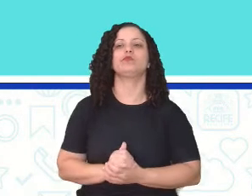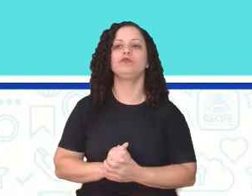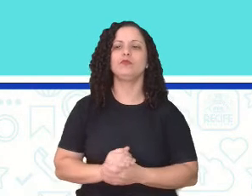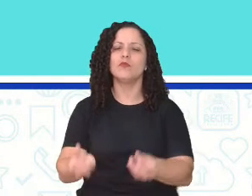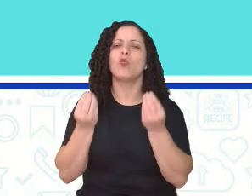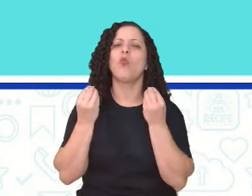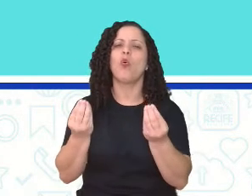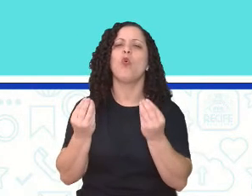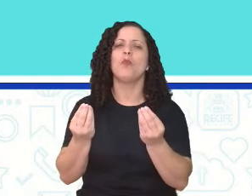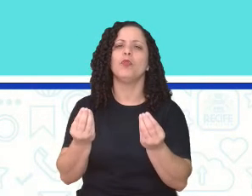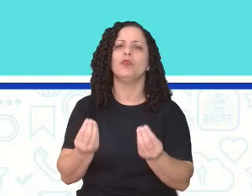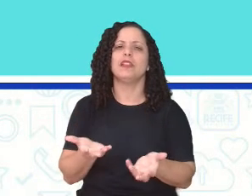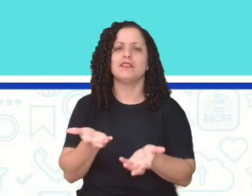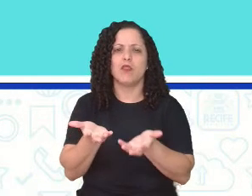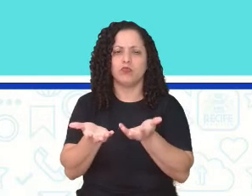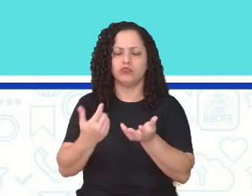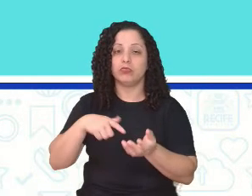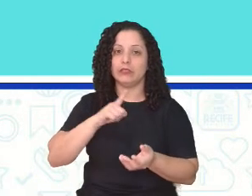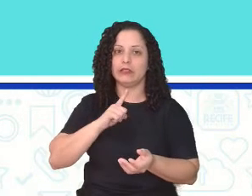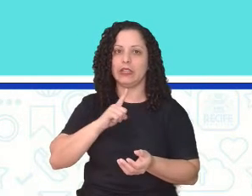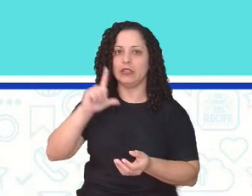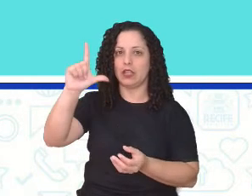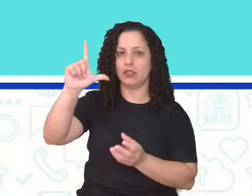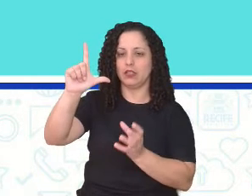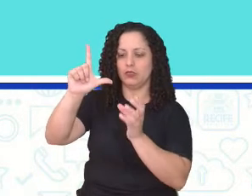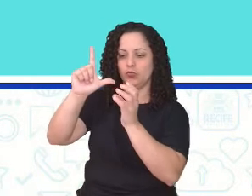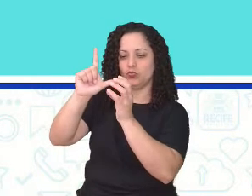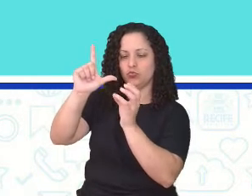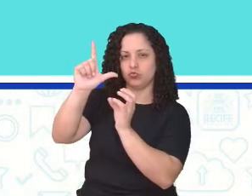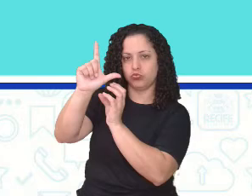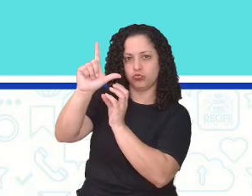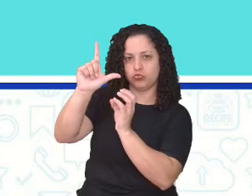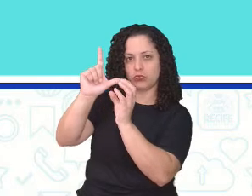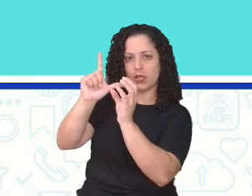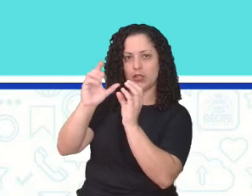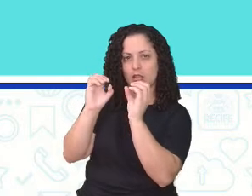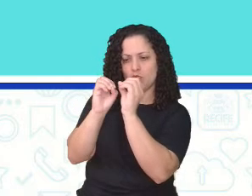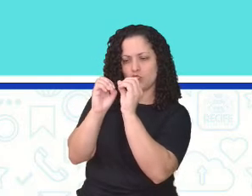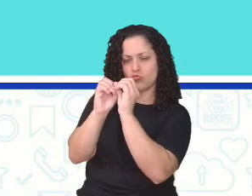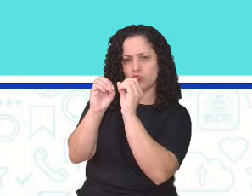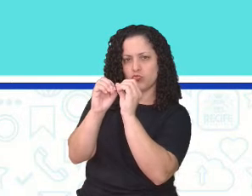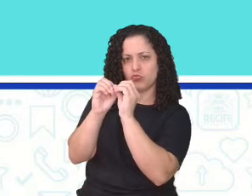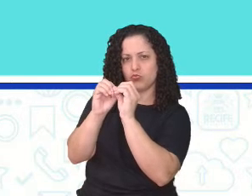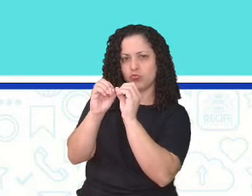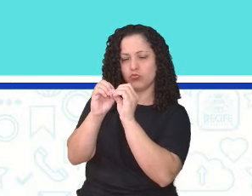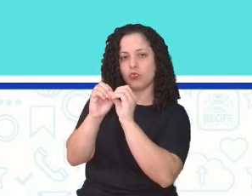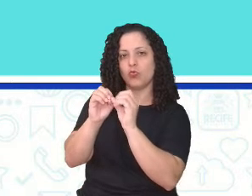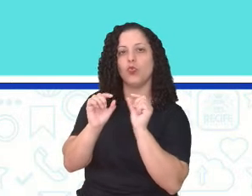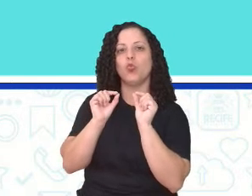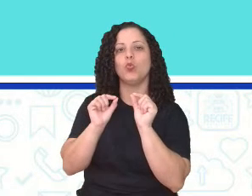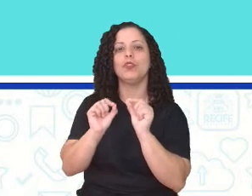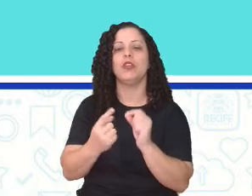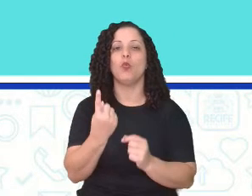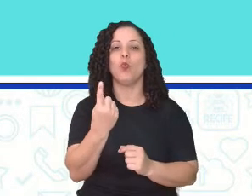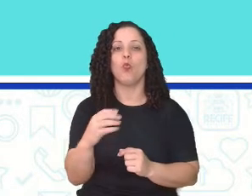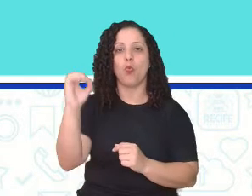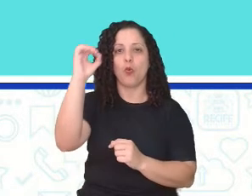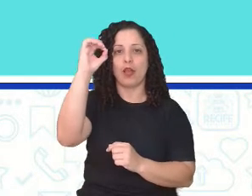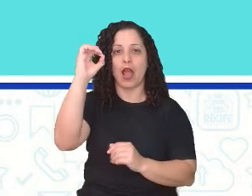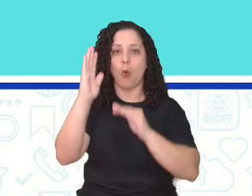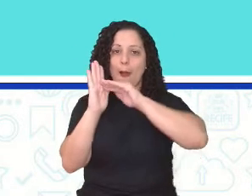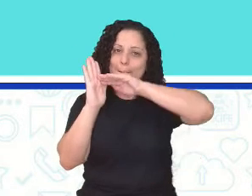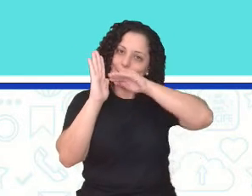Então, essa temperatura aí, essa bolsa escrotal, ela tem essa função para que 1 grau a menos, mais ou menos, da